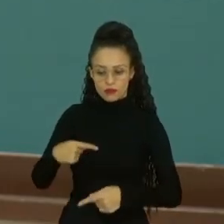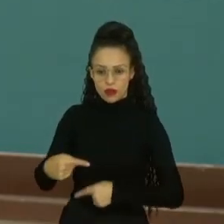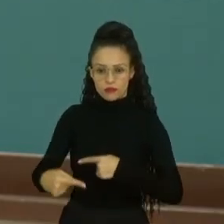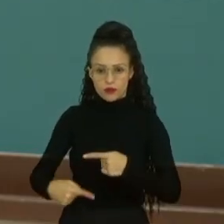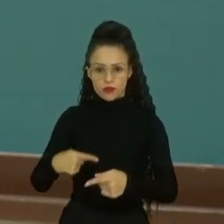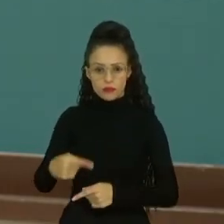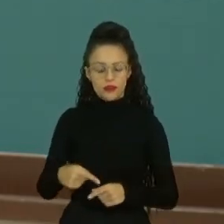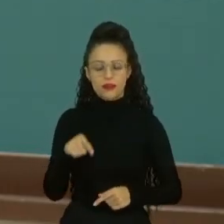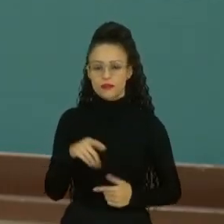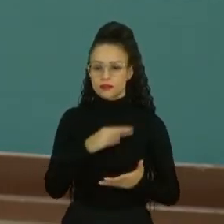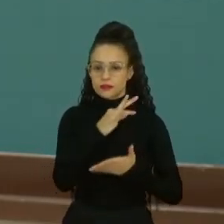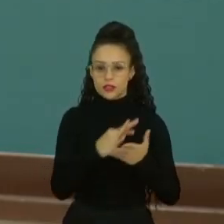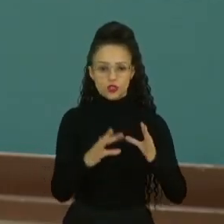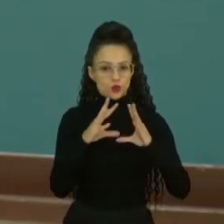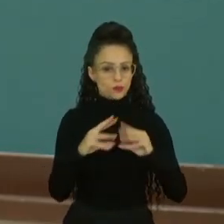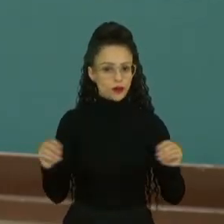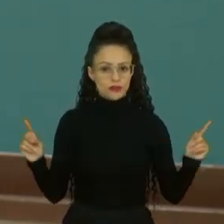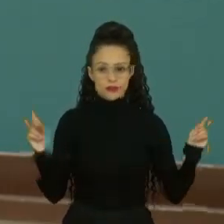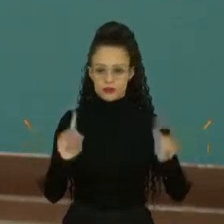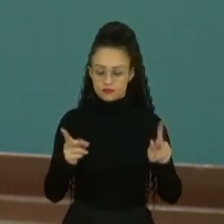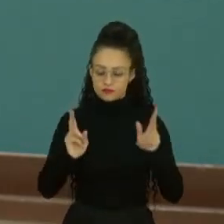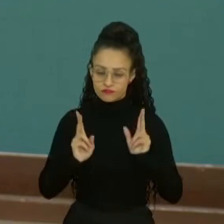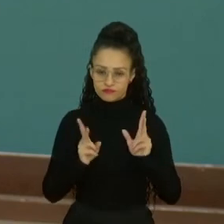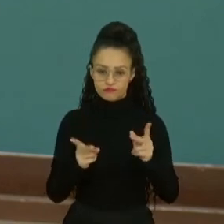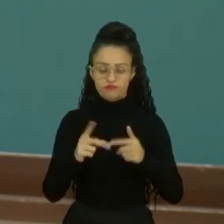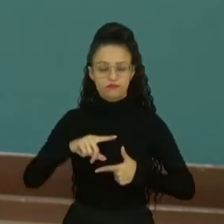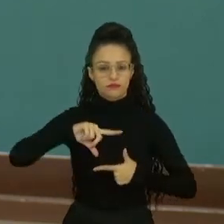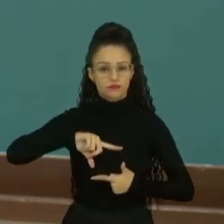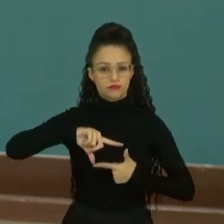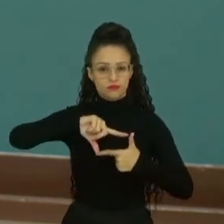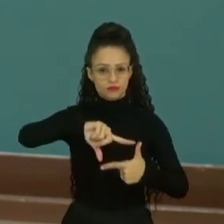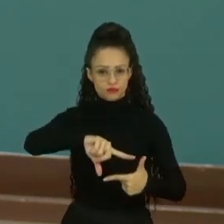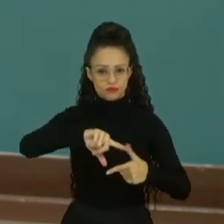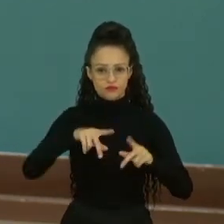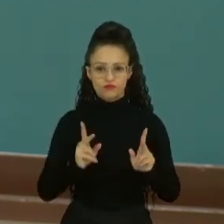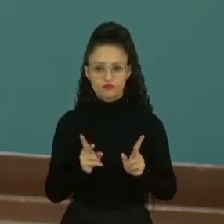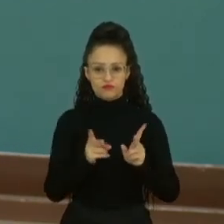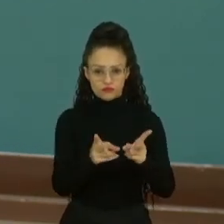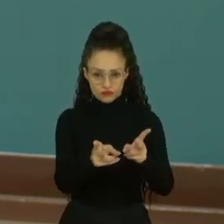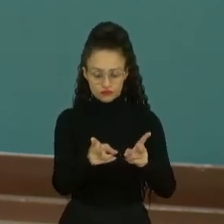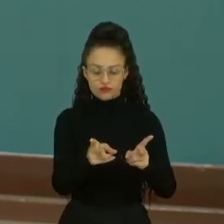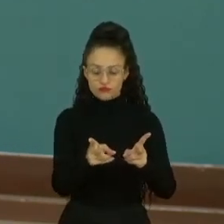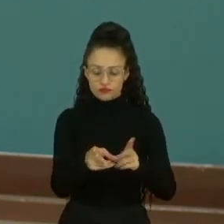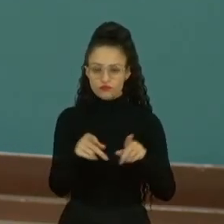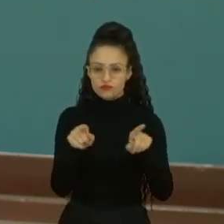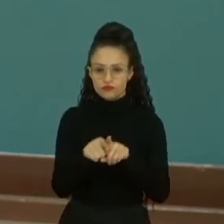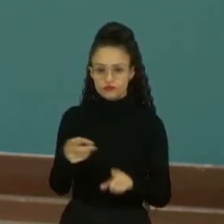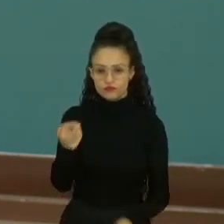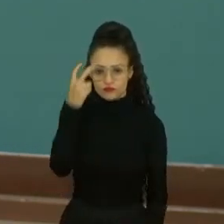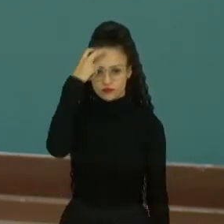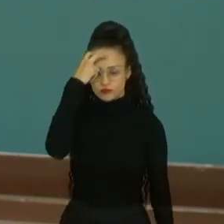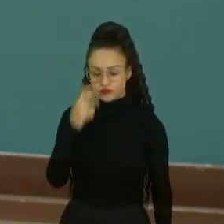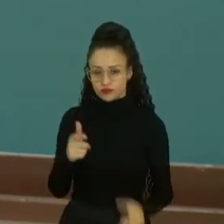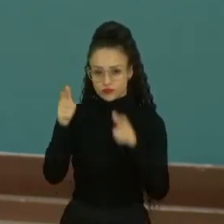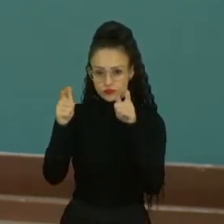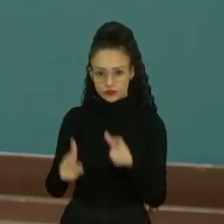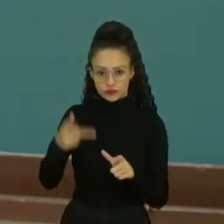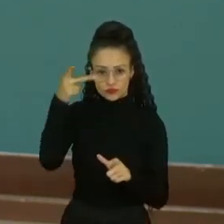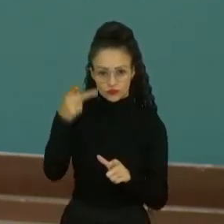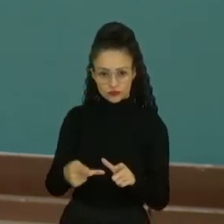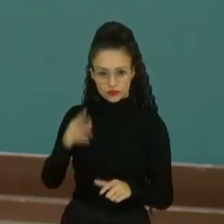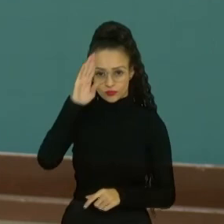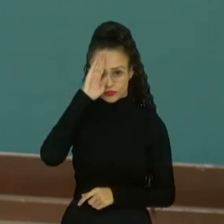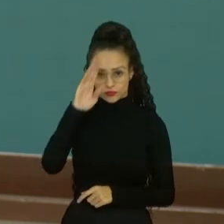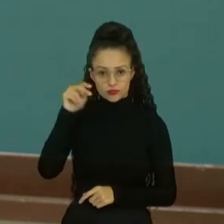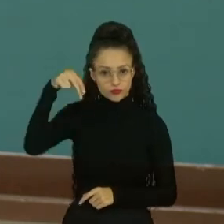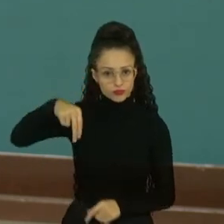eles não se perdem, né? Eles se mantêm ali dentro de uma tradição e dentro da cultura local também, regional,